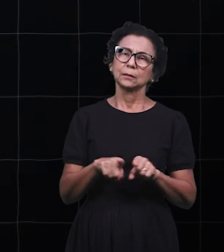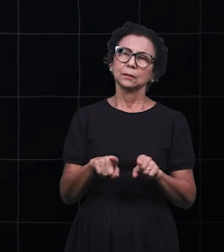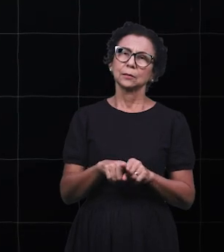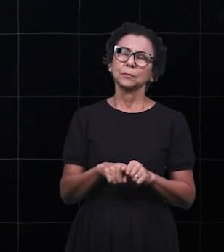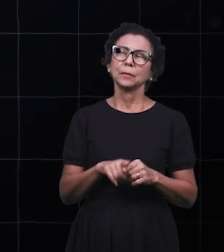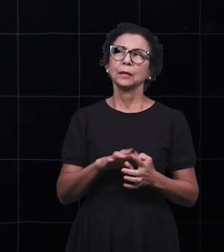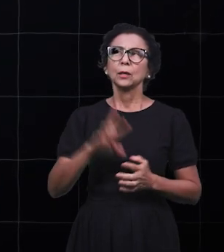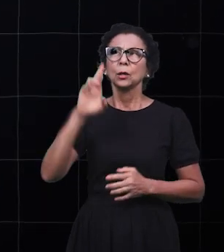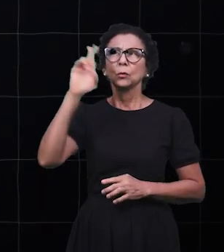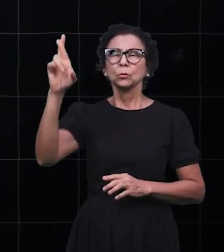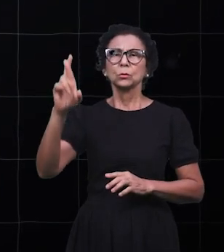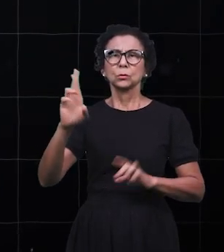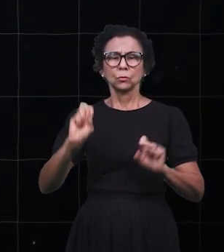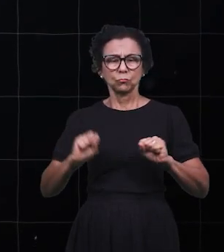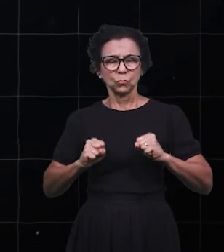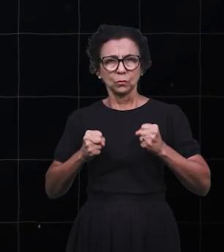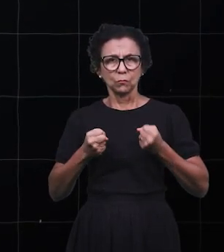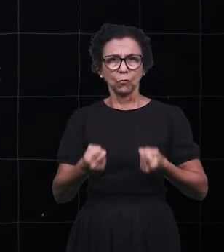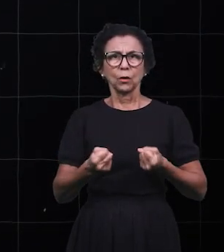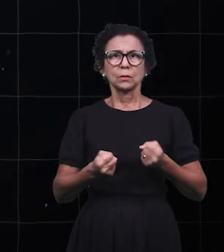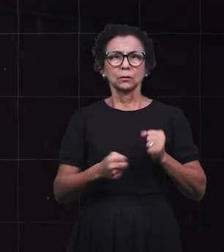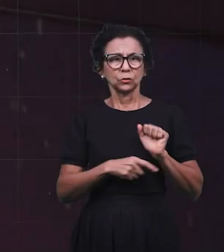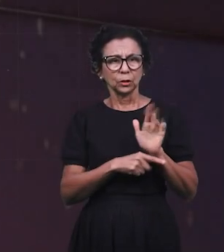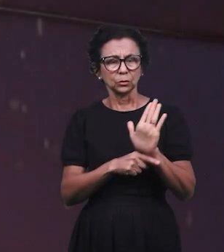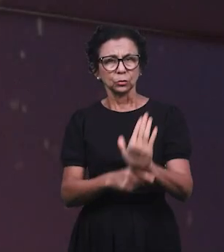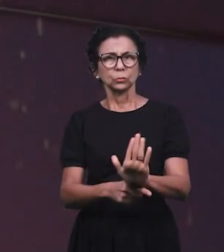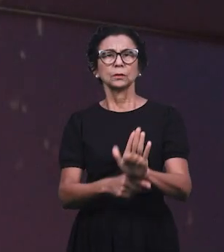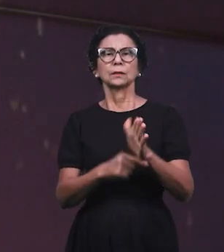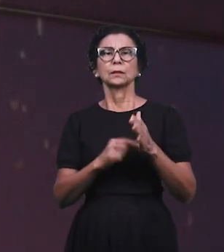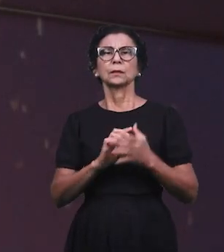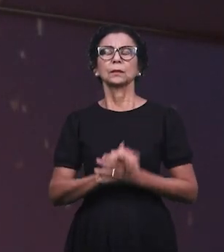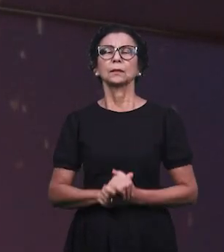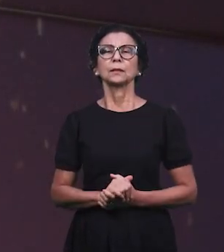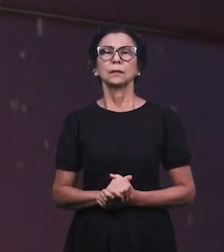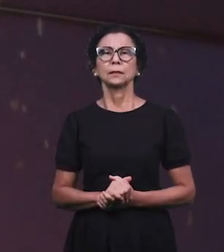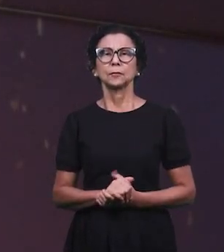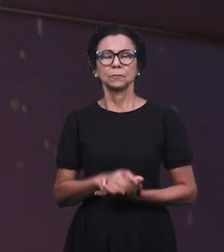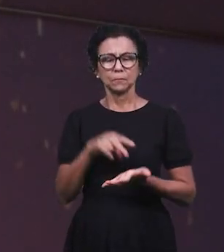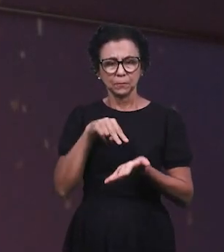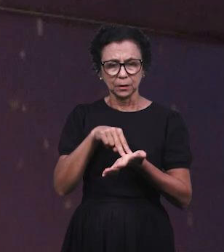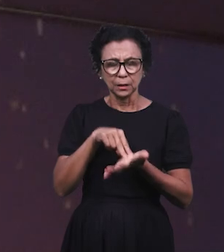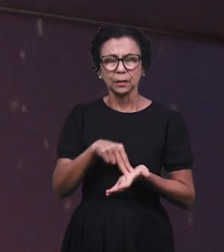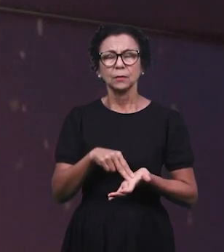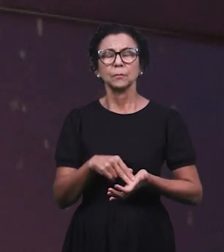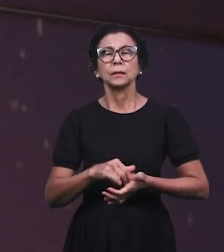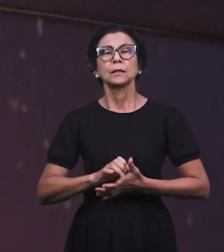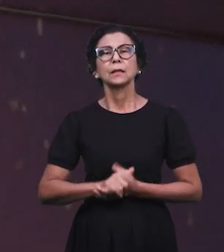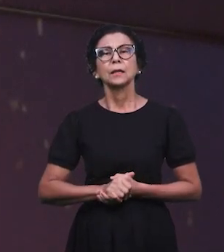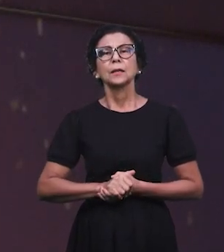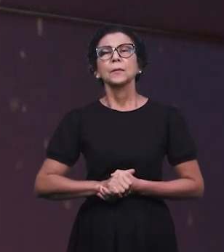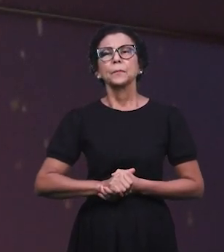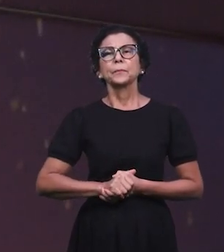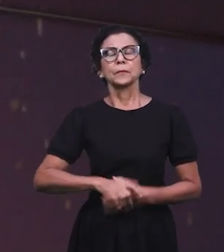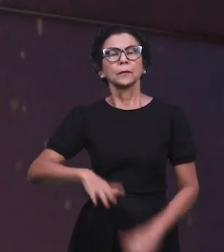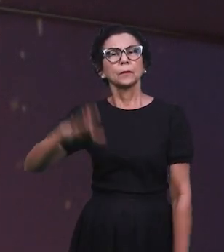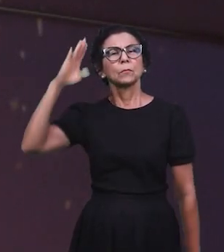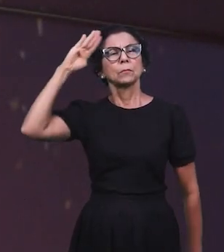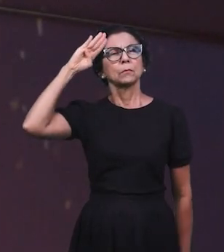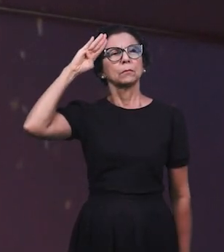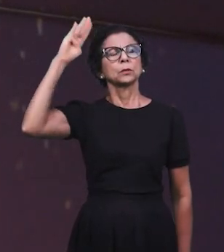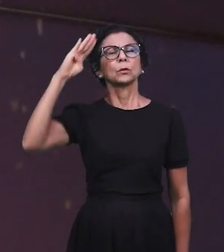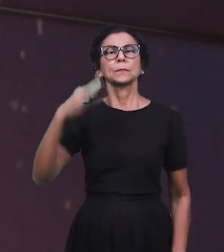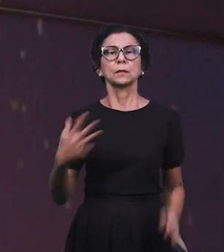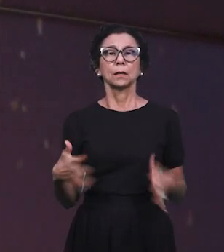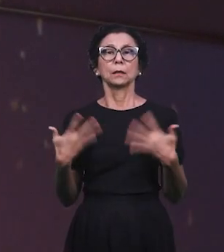ajudo, eu te sustento." Ou seja, o preparar do soldado, né? Ele tem que estar animoso, ele tem que estar com a